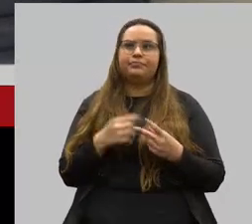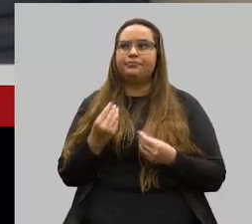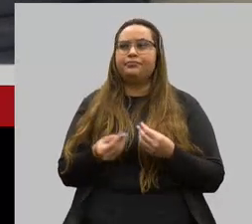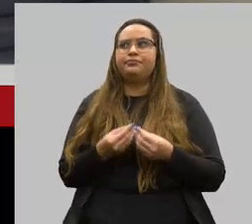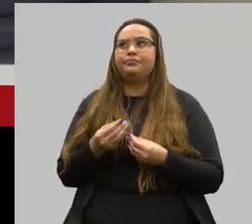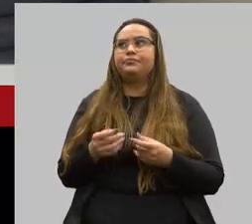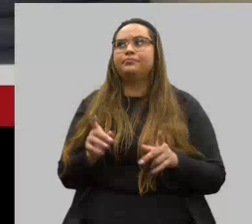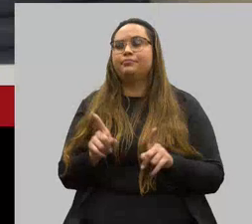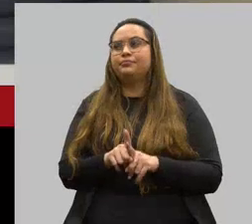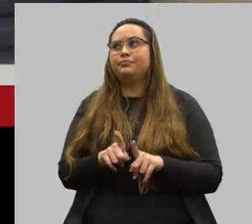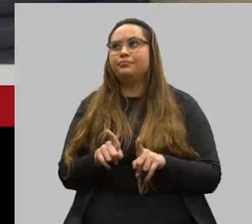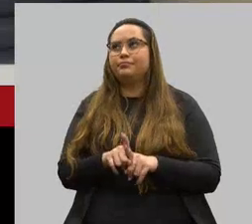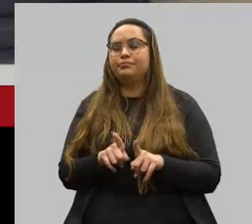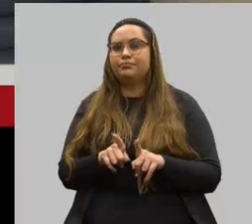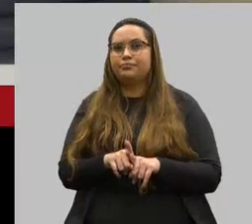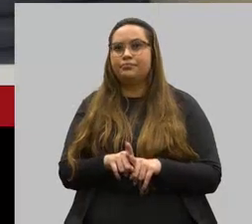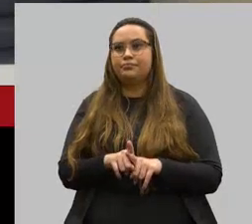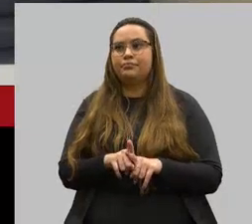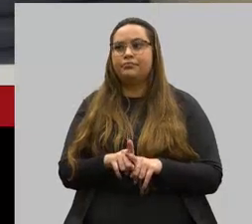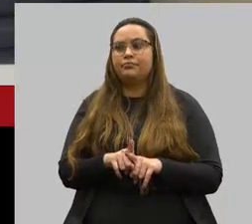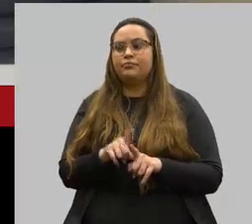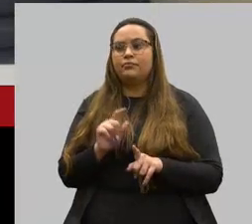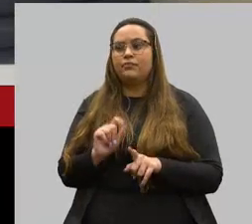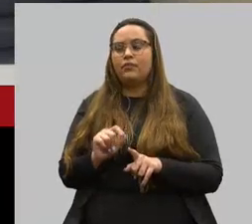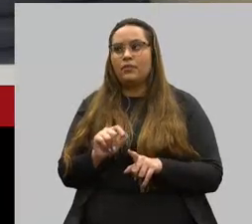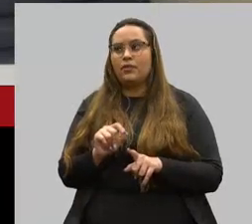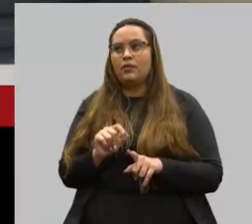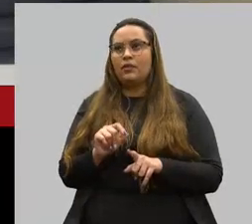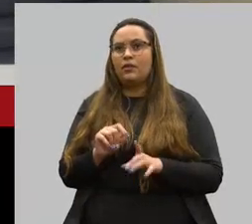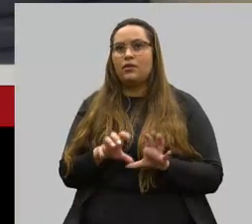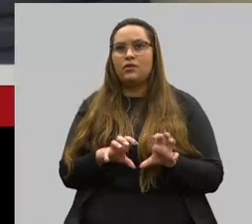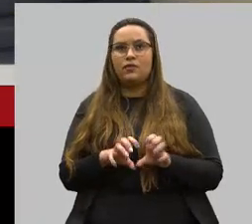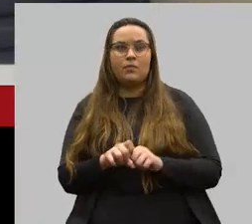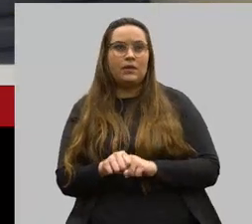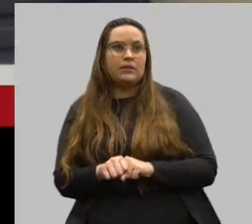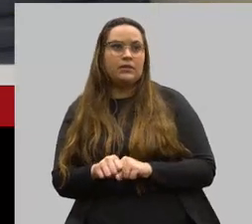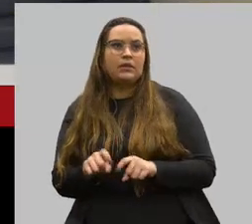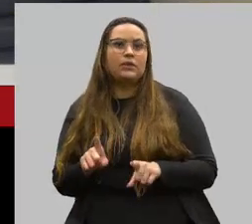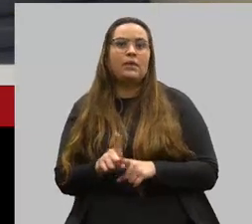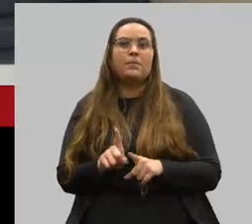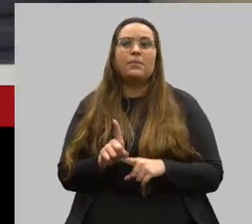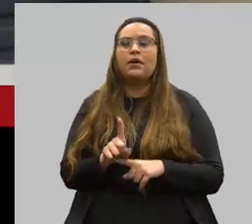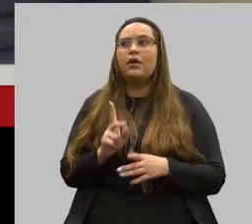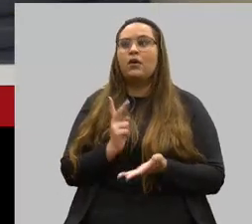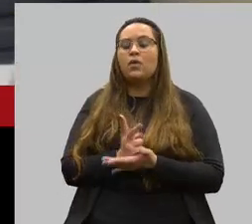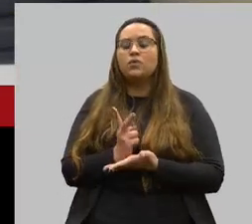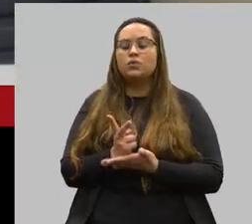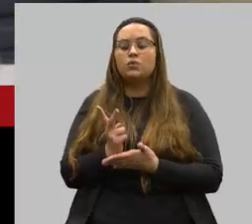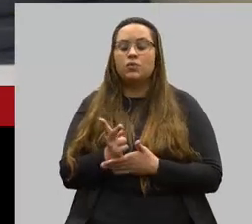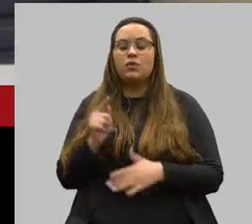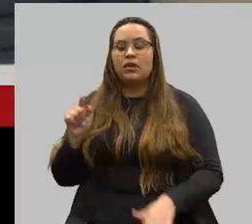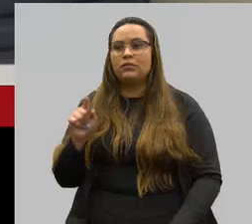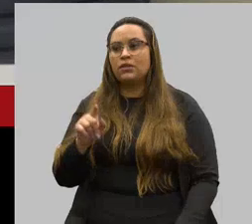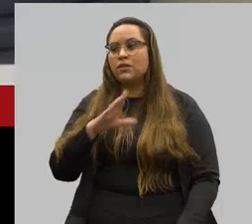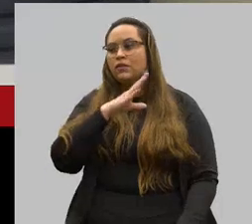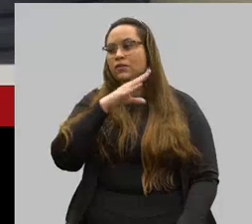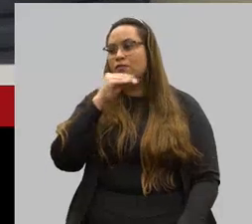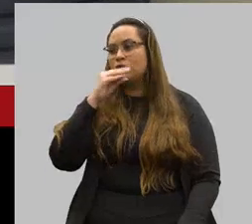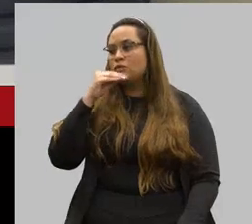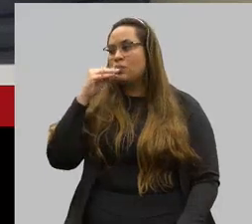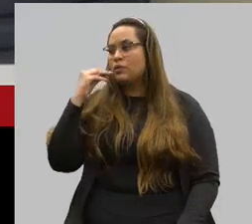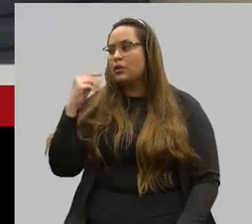a ao formação né e capacitação continuada desse servidor além de tempo